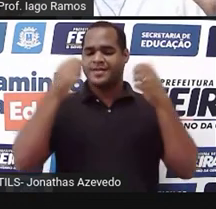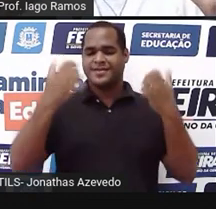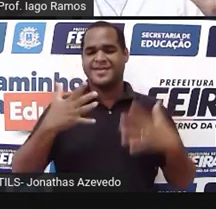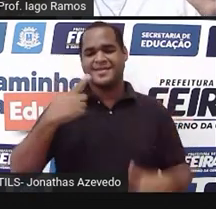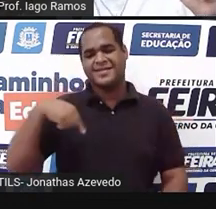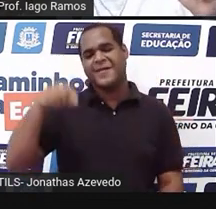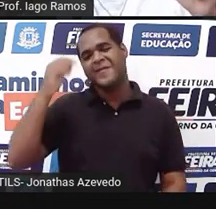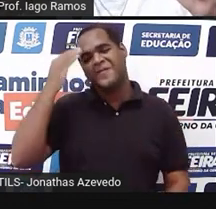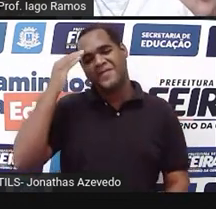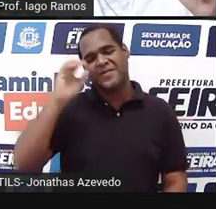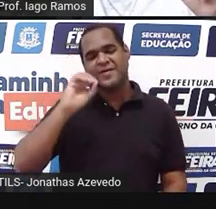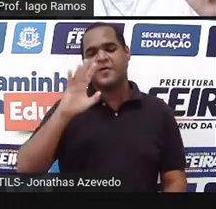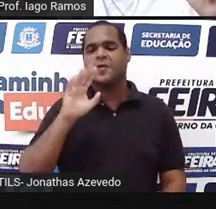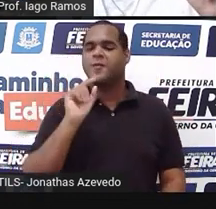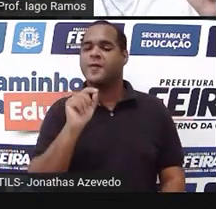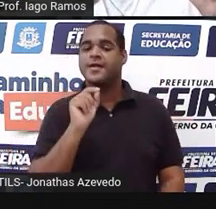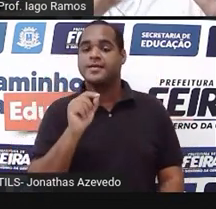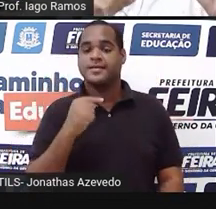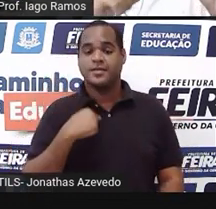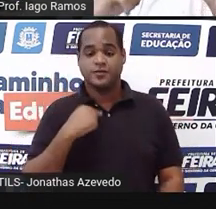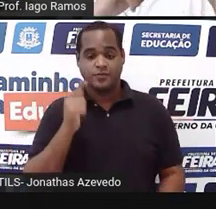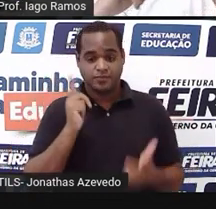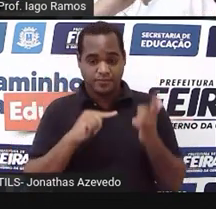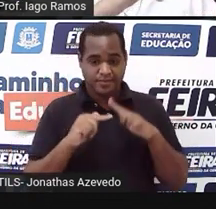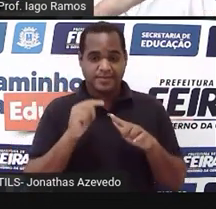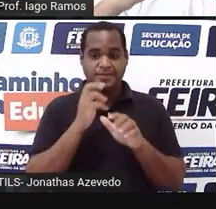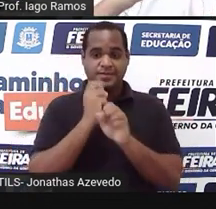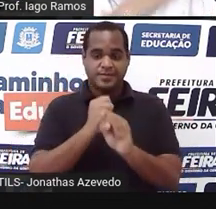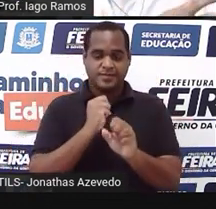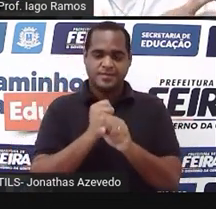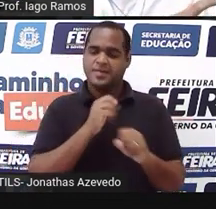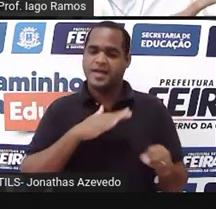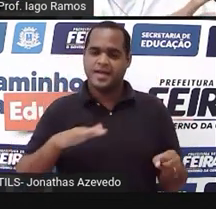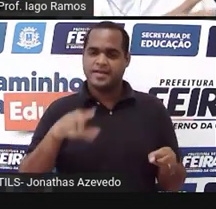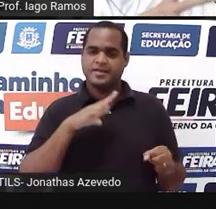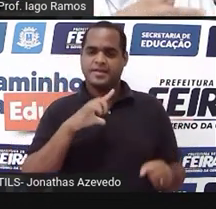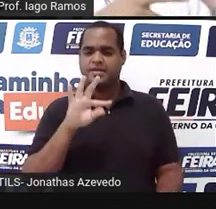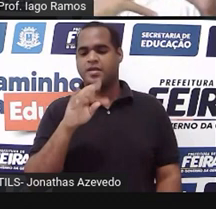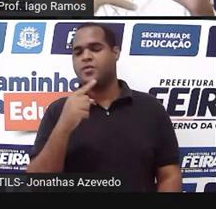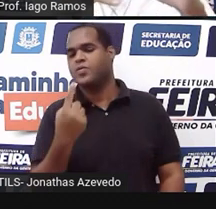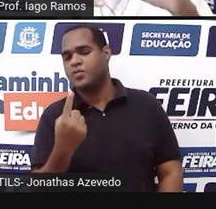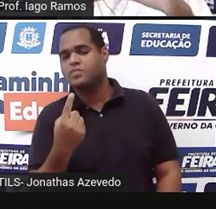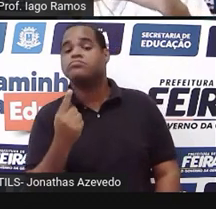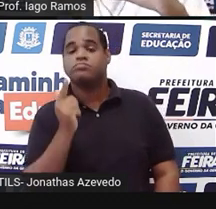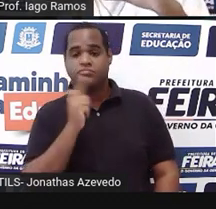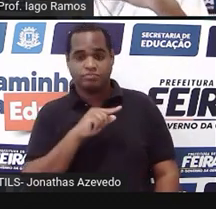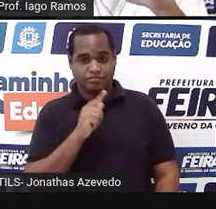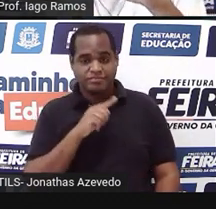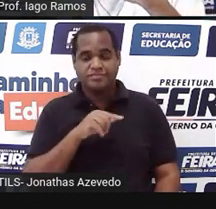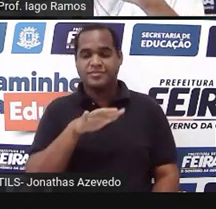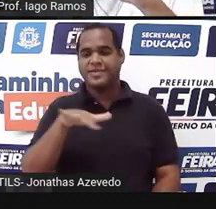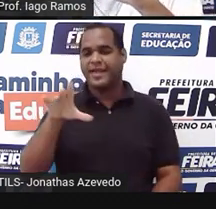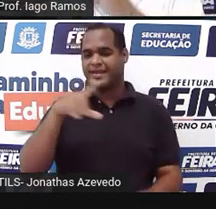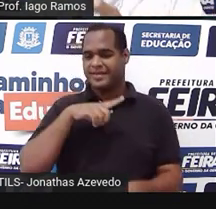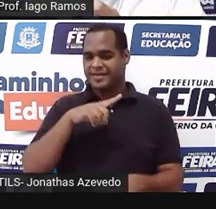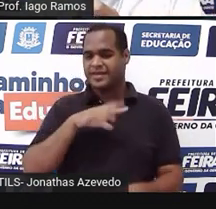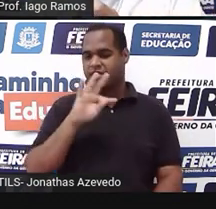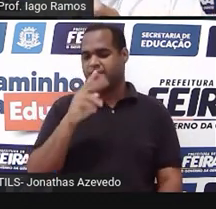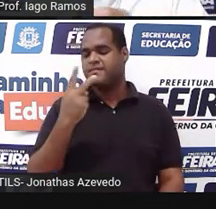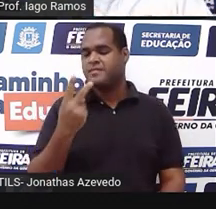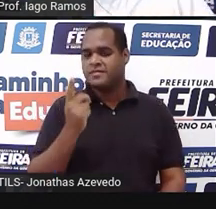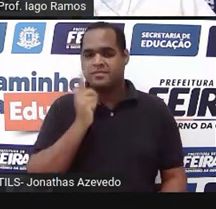agora se eu conseguir calcular a área do triângulo um conseguir calcular a área do triângulo